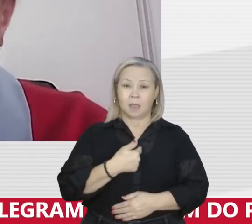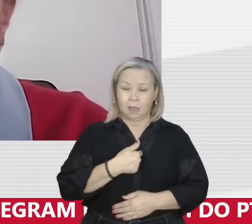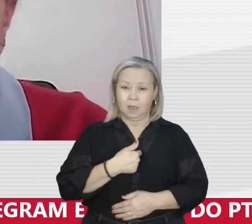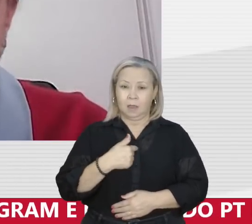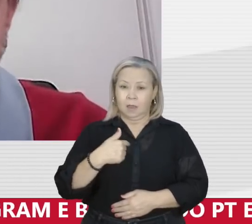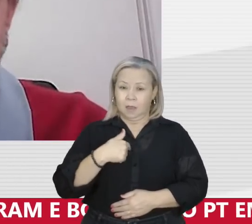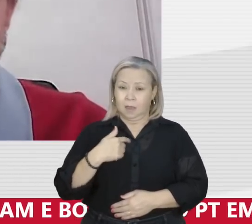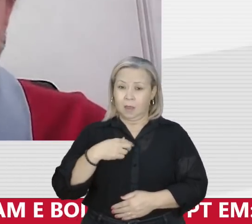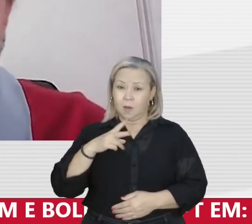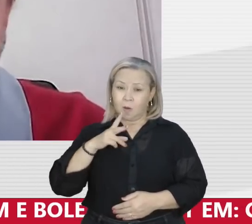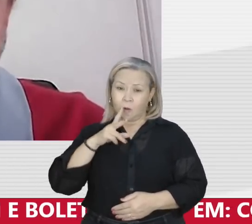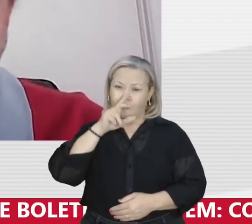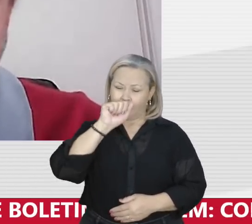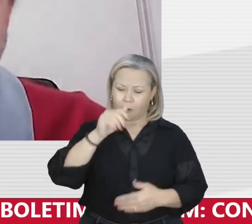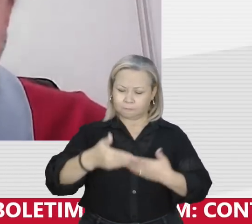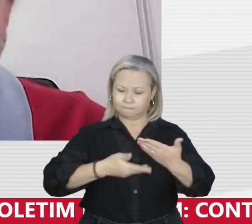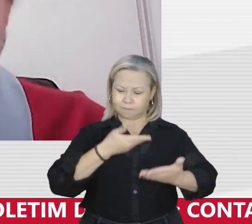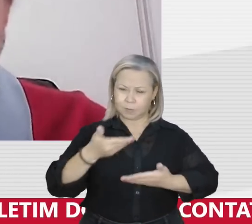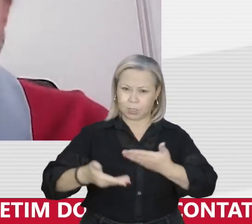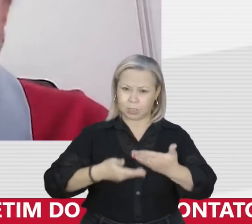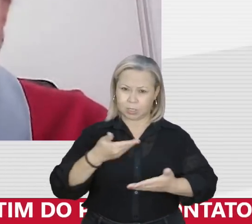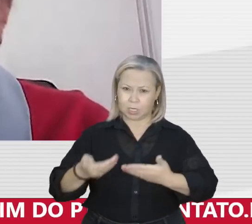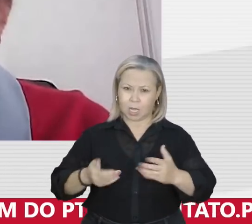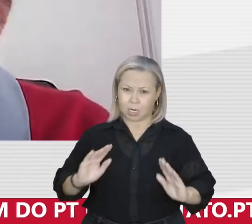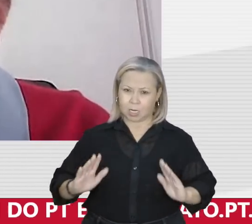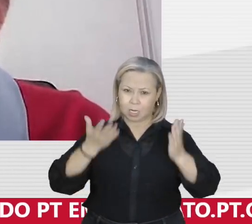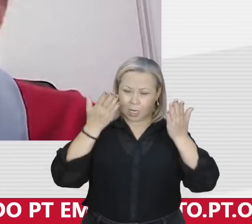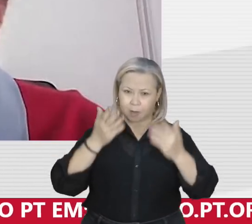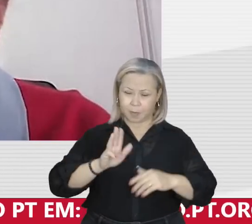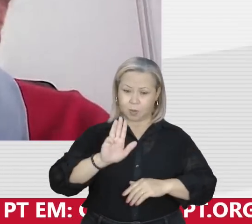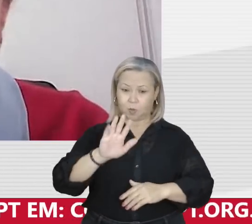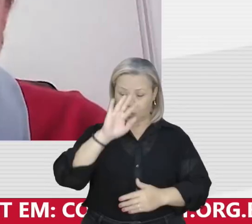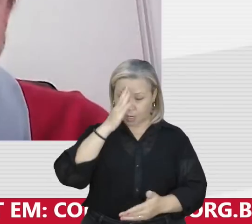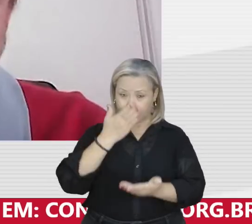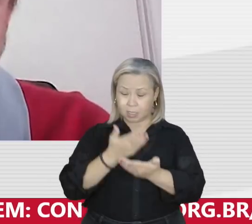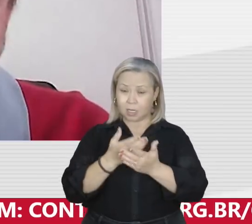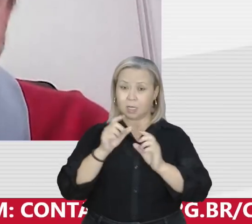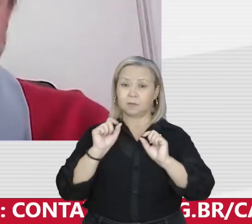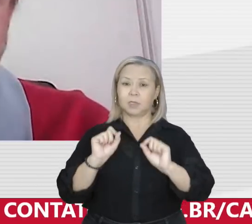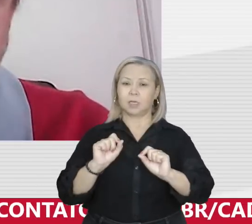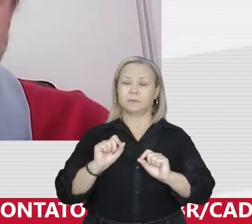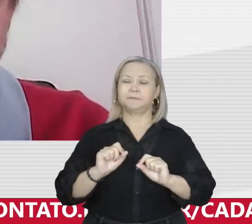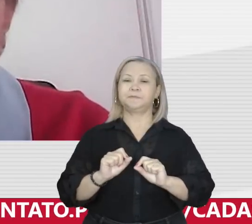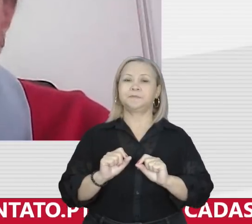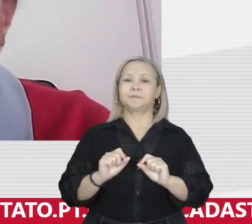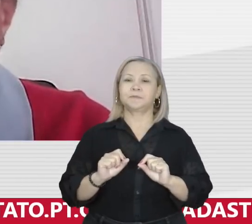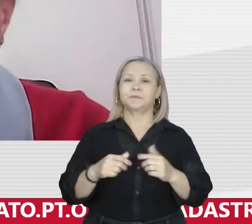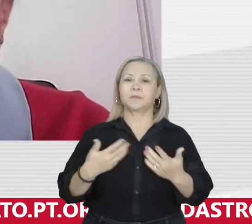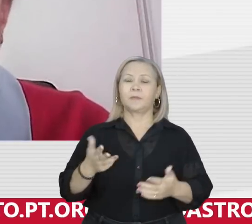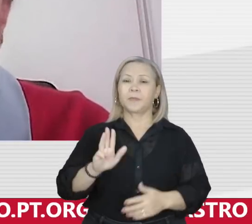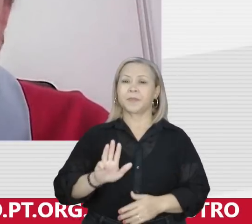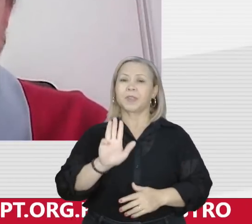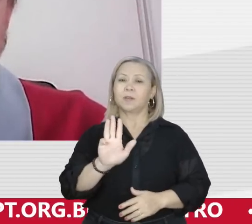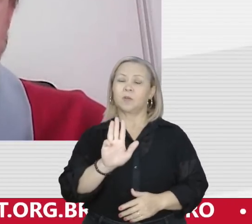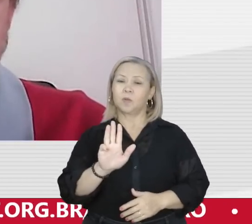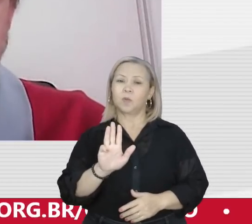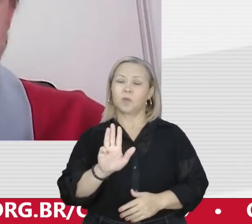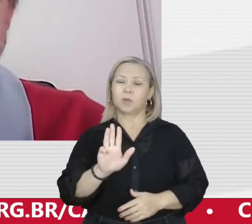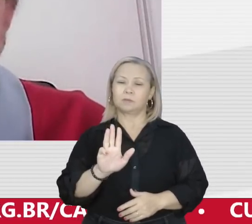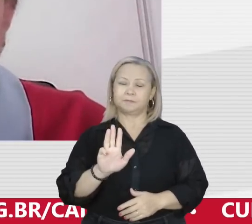estou fortemente engajado na campanha do Lula, acreditando que o Lula, que